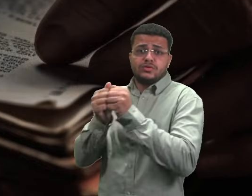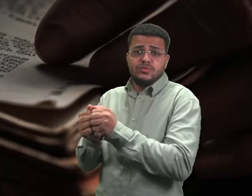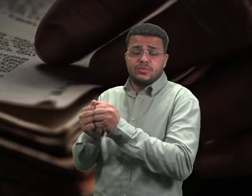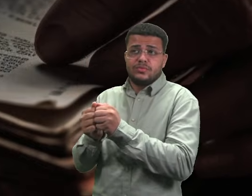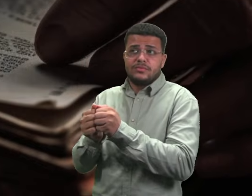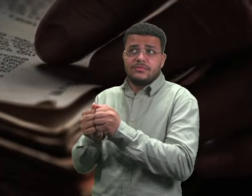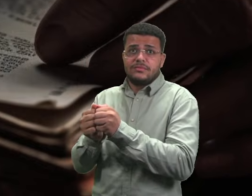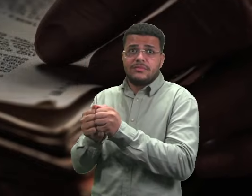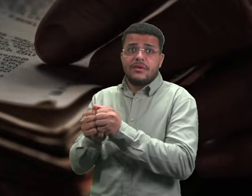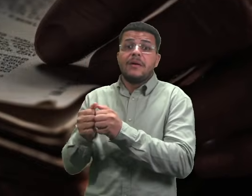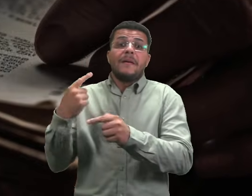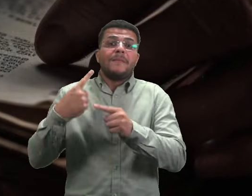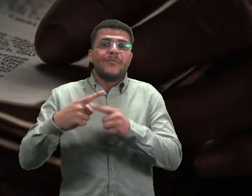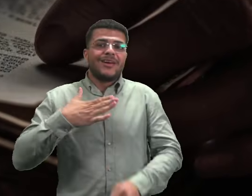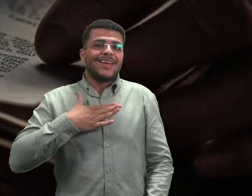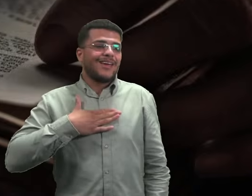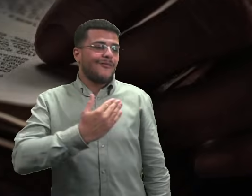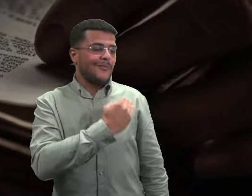vida.